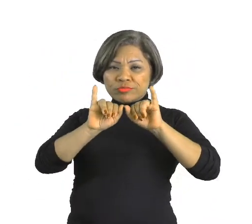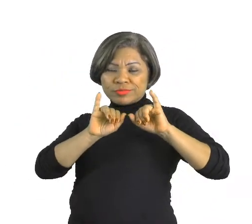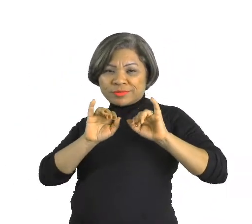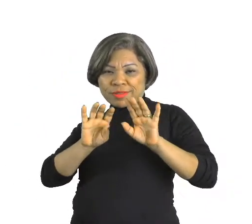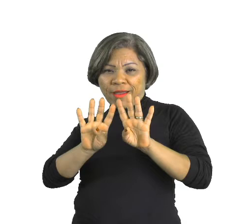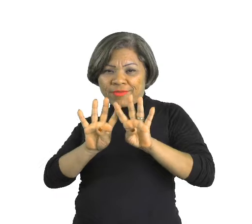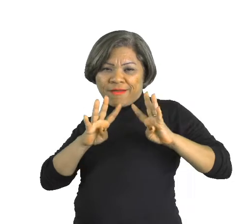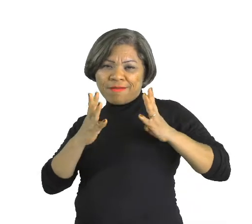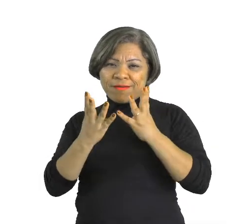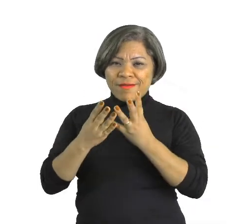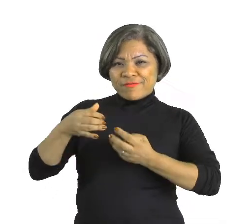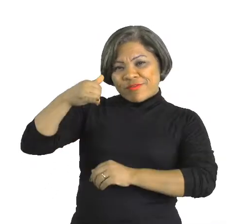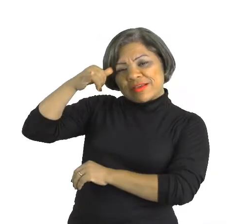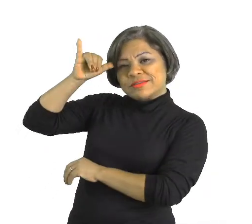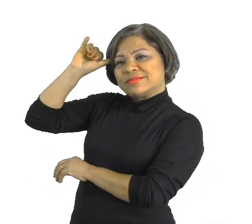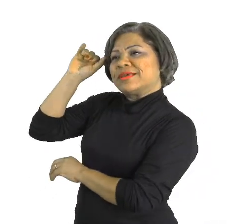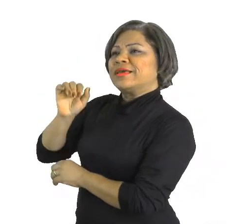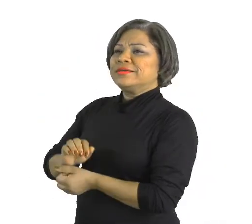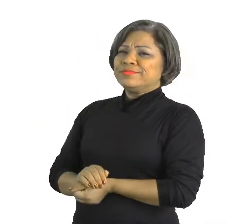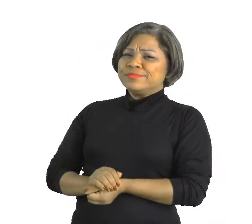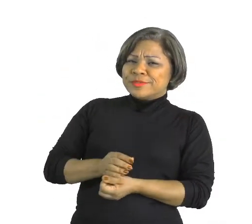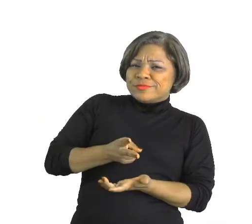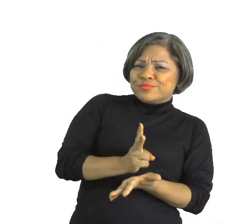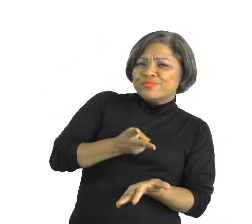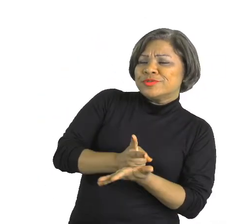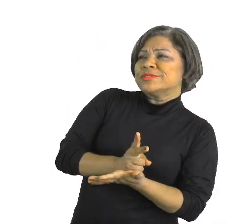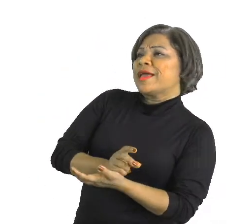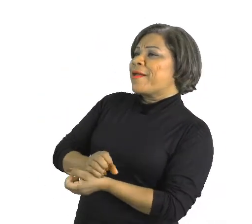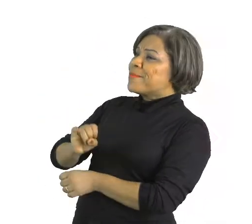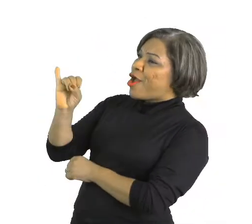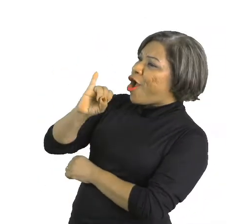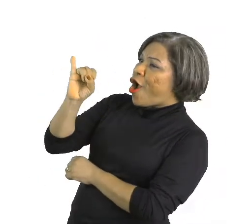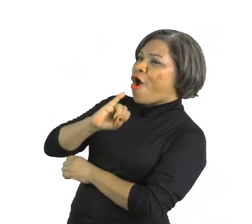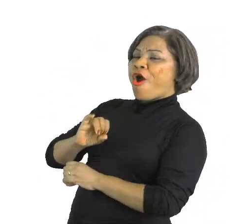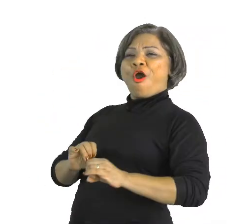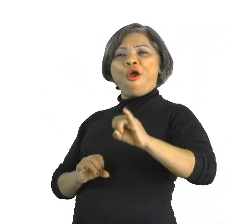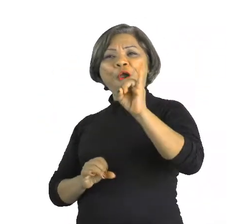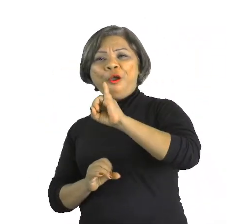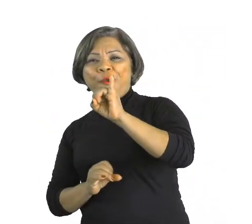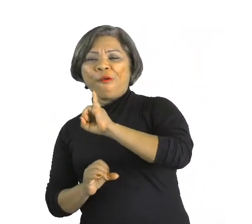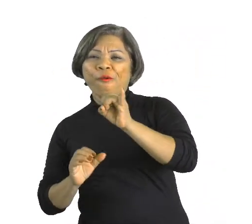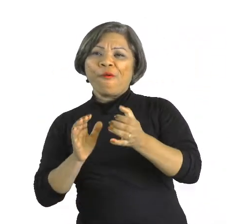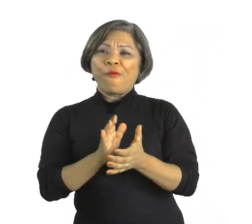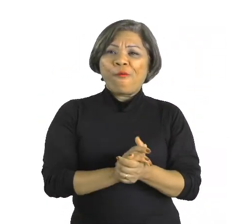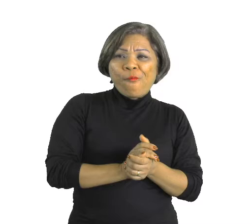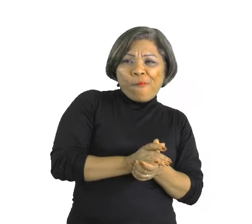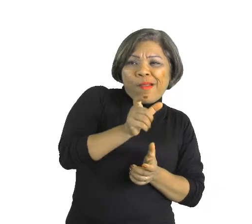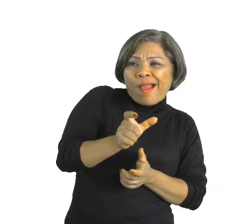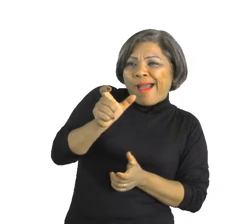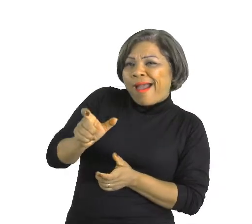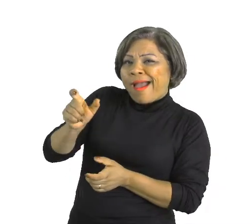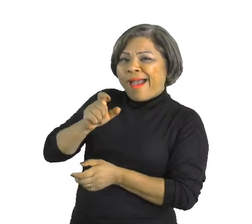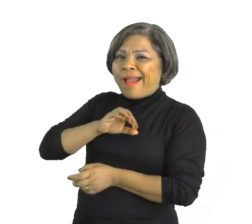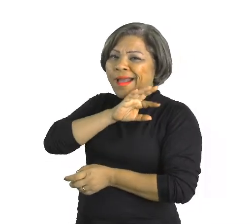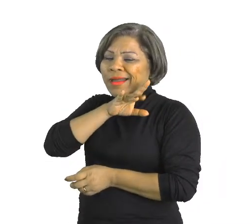cada um dos animais todas as manhãs. Ela usava palavras como